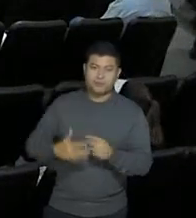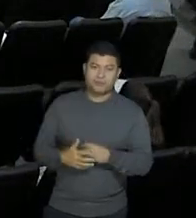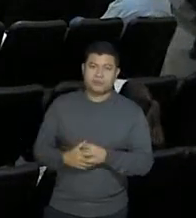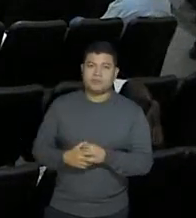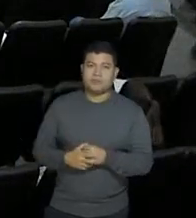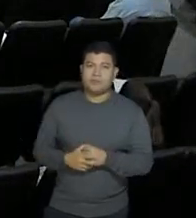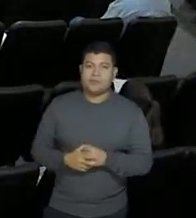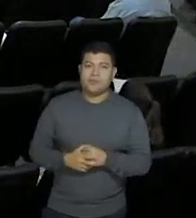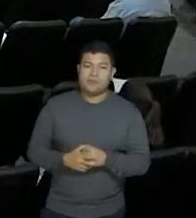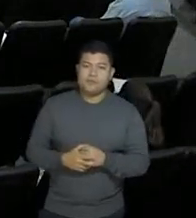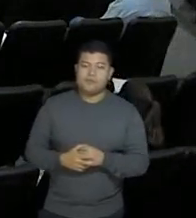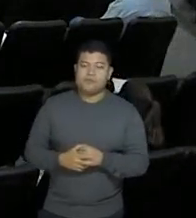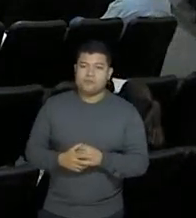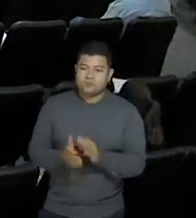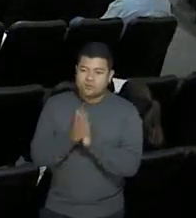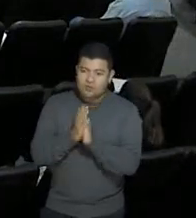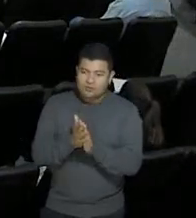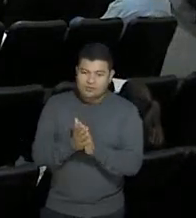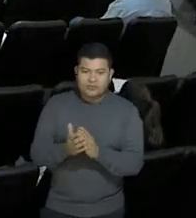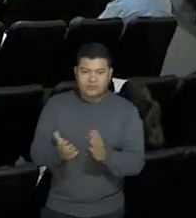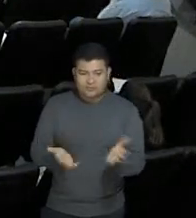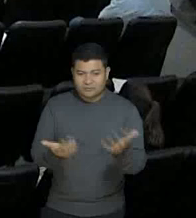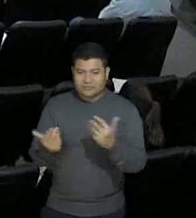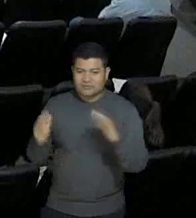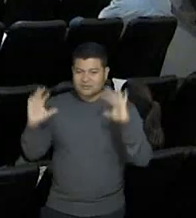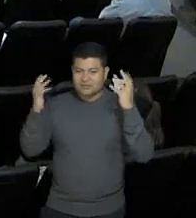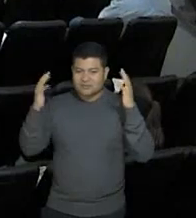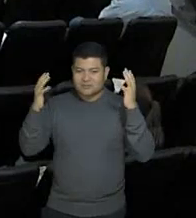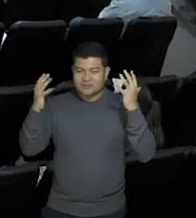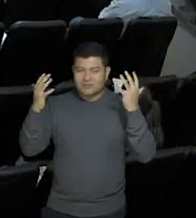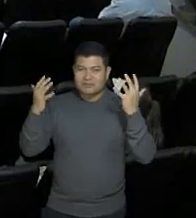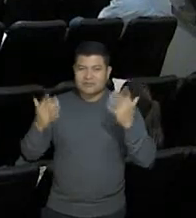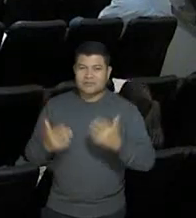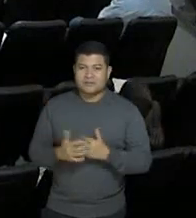Uma salva de palmas para eles, né, gente?